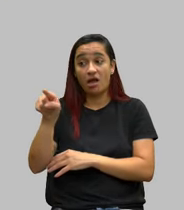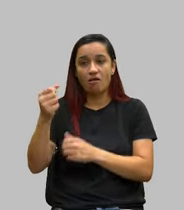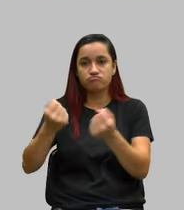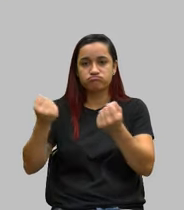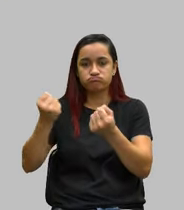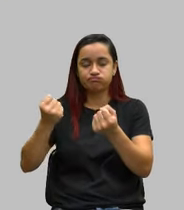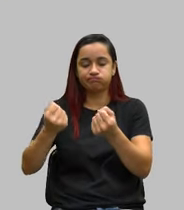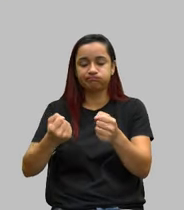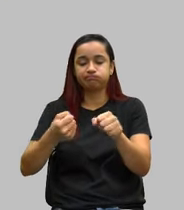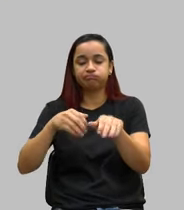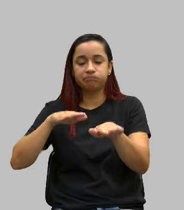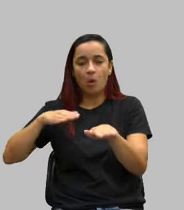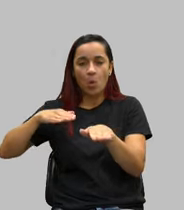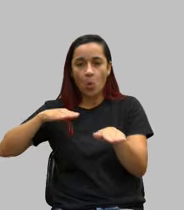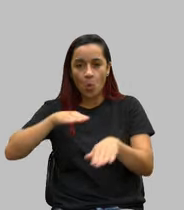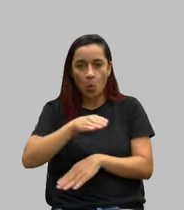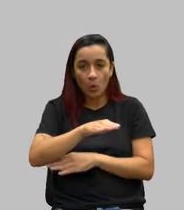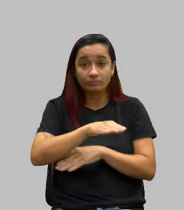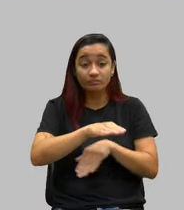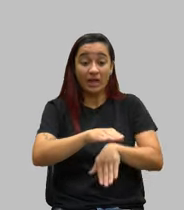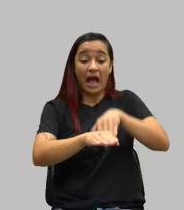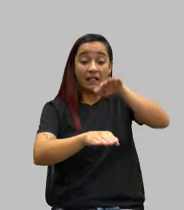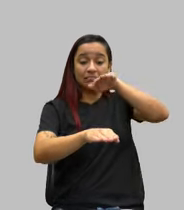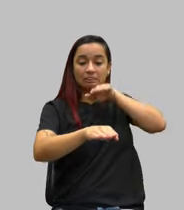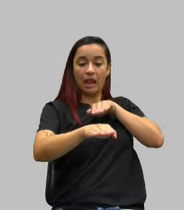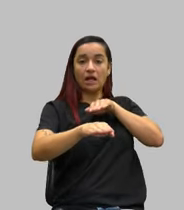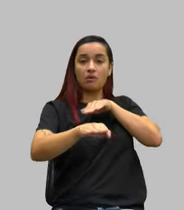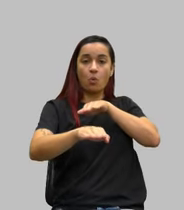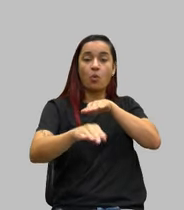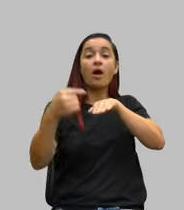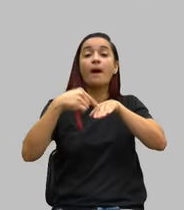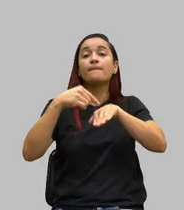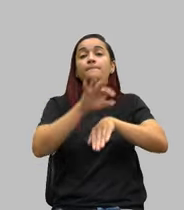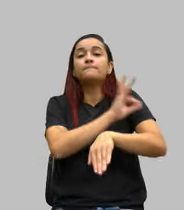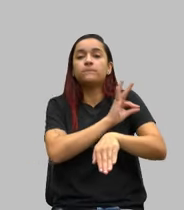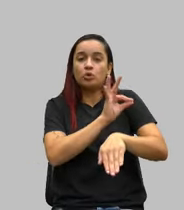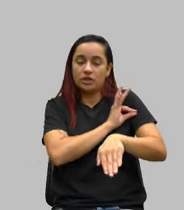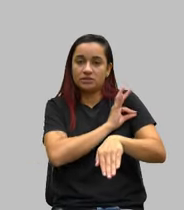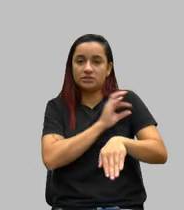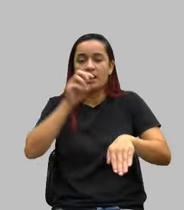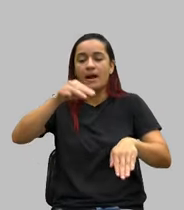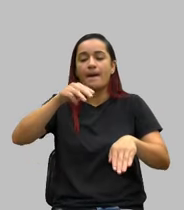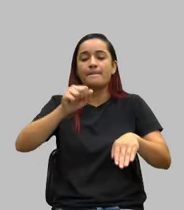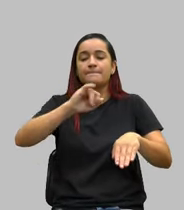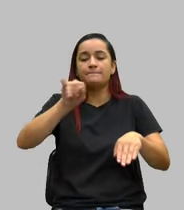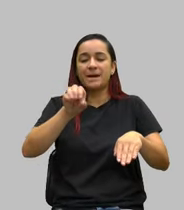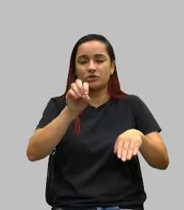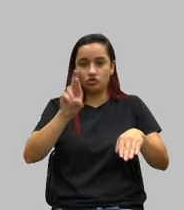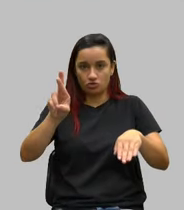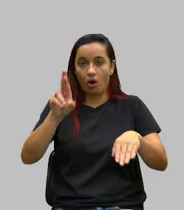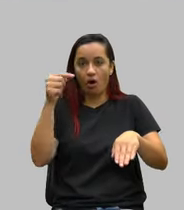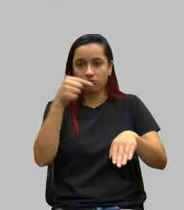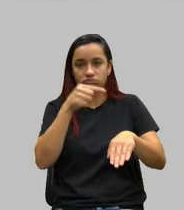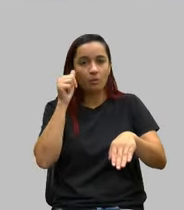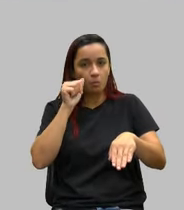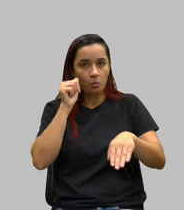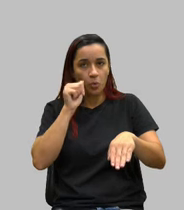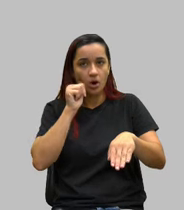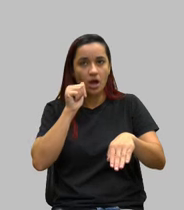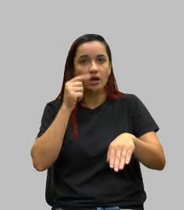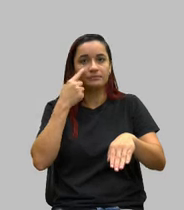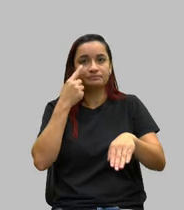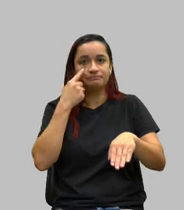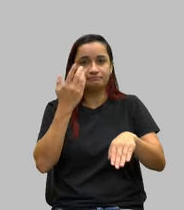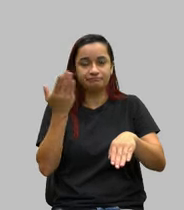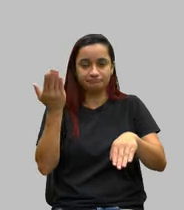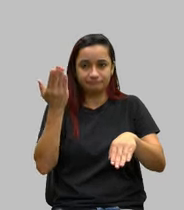eh tinha um Major da Polícia Militar que eu deixo aqui de citar o nome até por causa da a